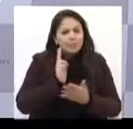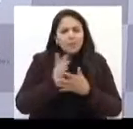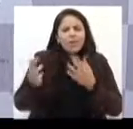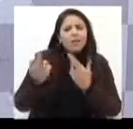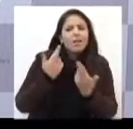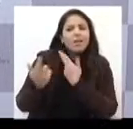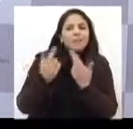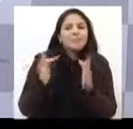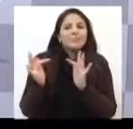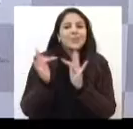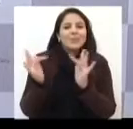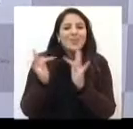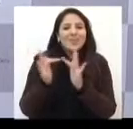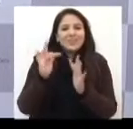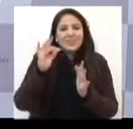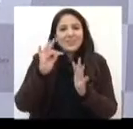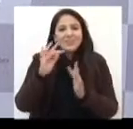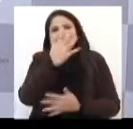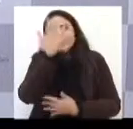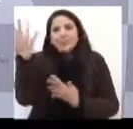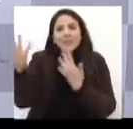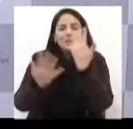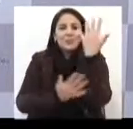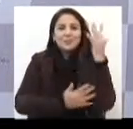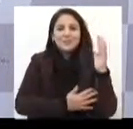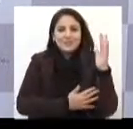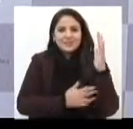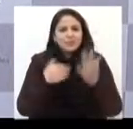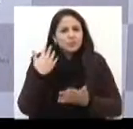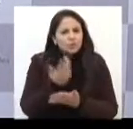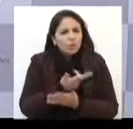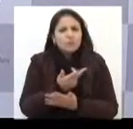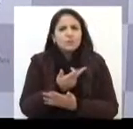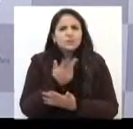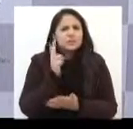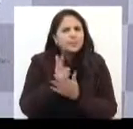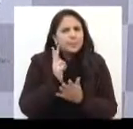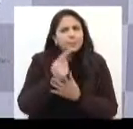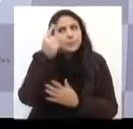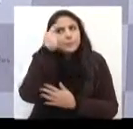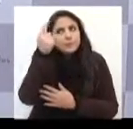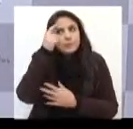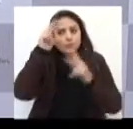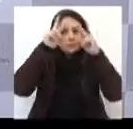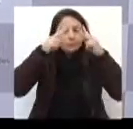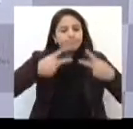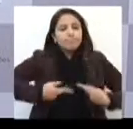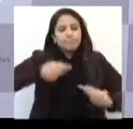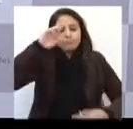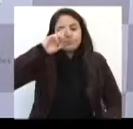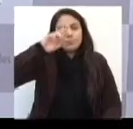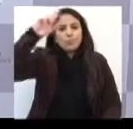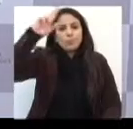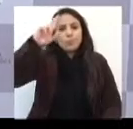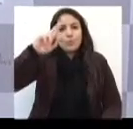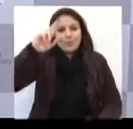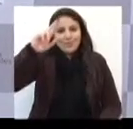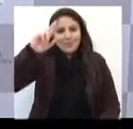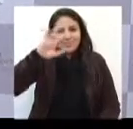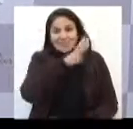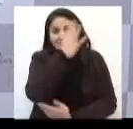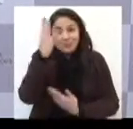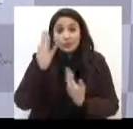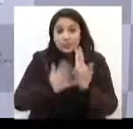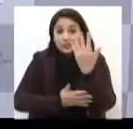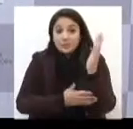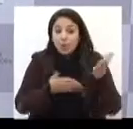Nós viemos multissecularmente pensando que o ser humano ele era o senhor e dominador da natureza. E hoje